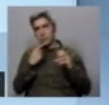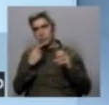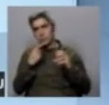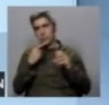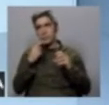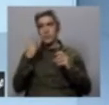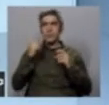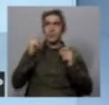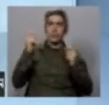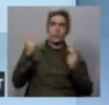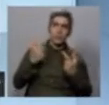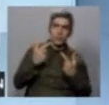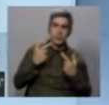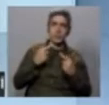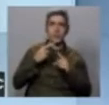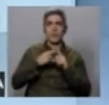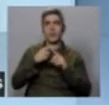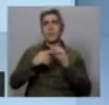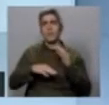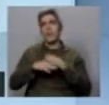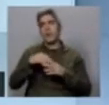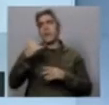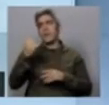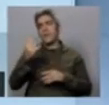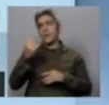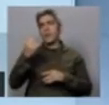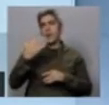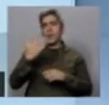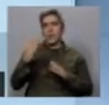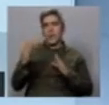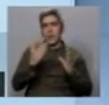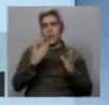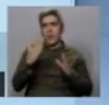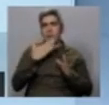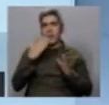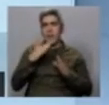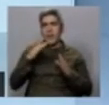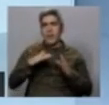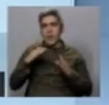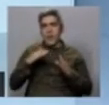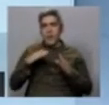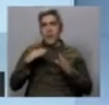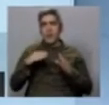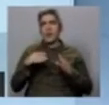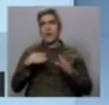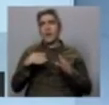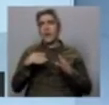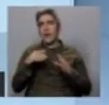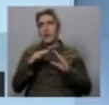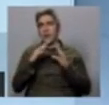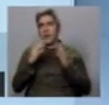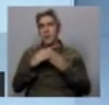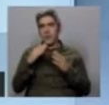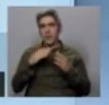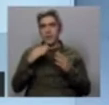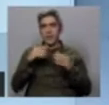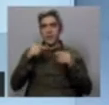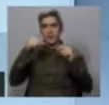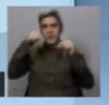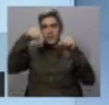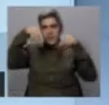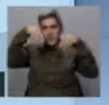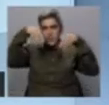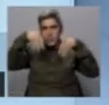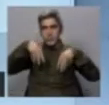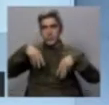boas abertas, temperatura máxima entre os 20 e 21 graus, vento fraco no grupo ocidental, em geral fraco do quadrante norte nos